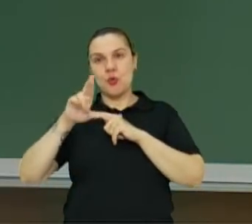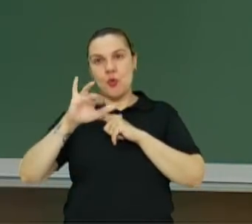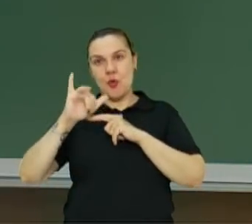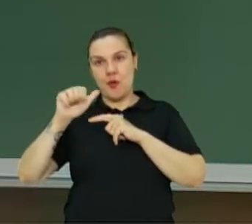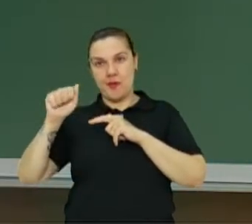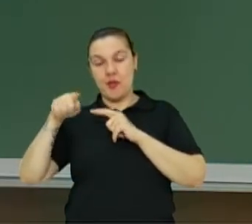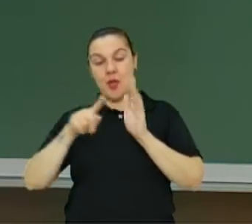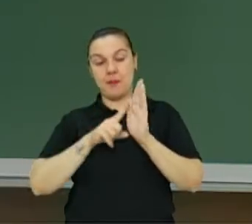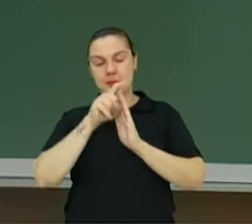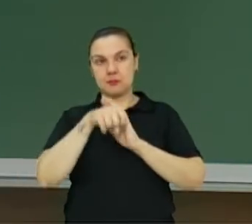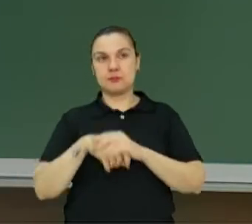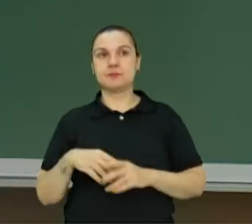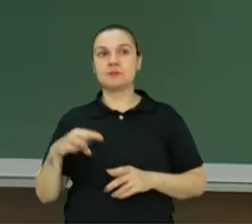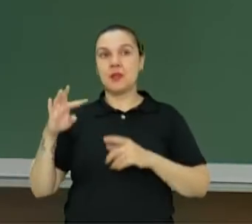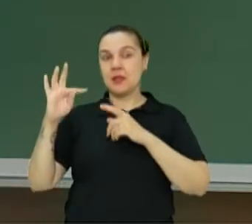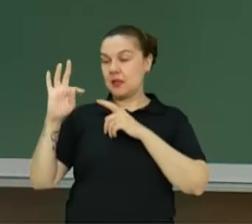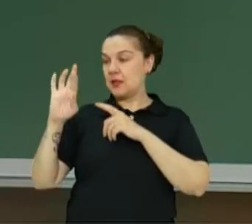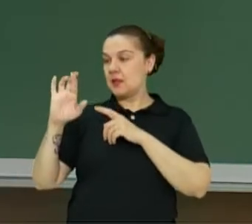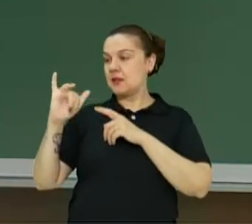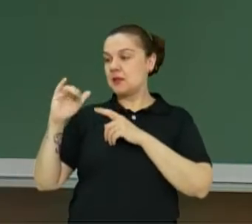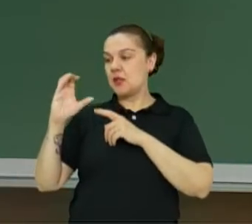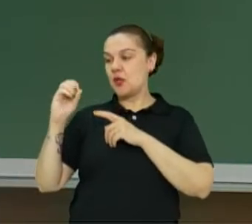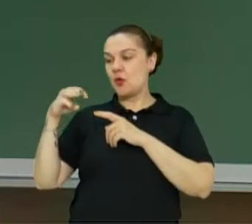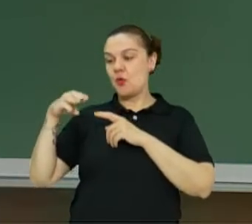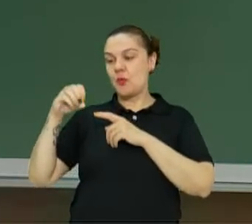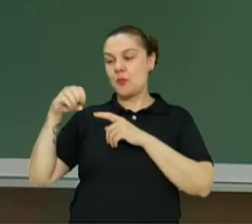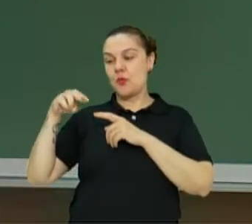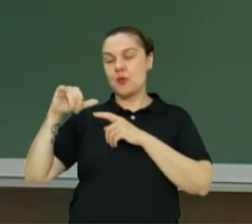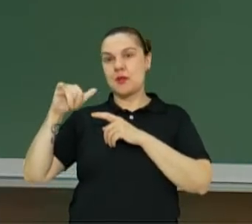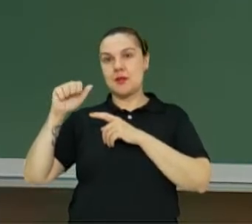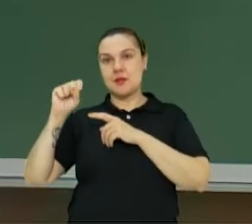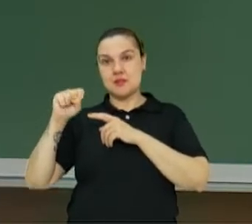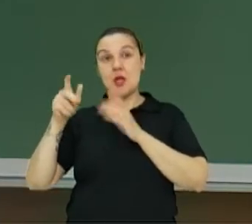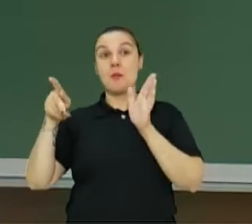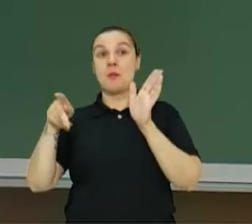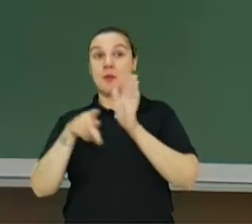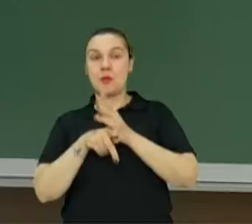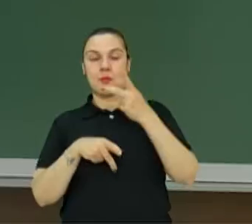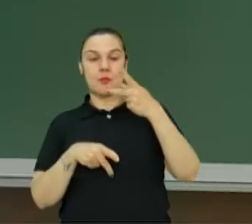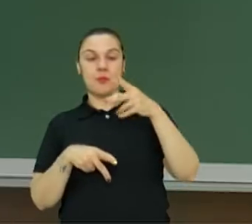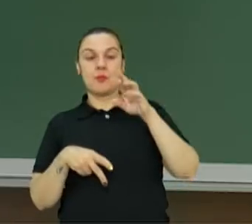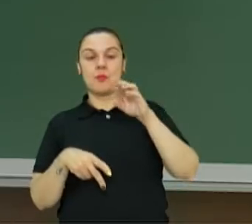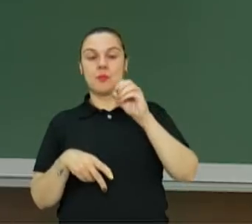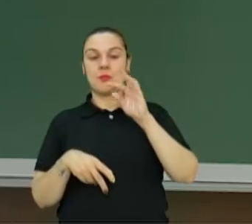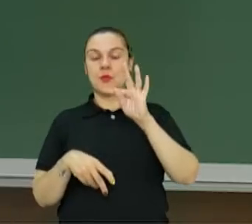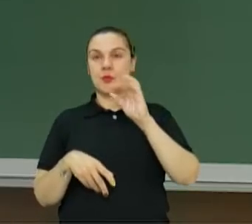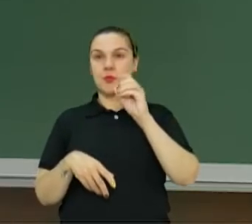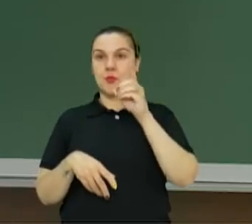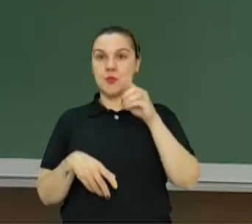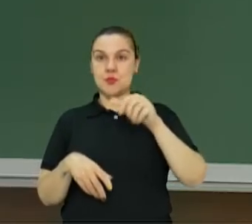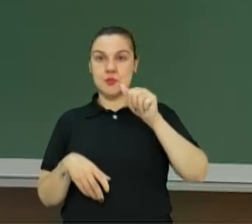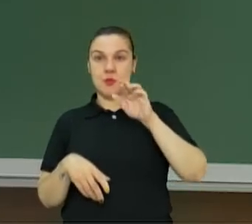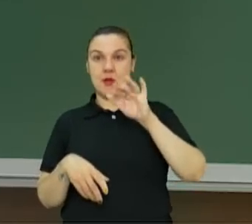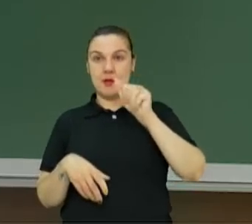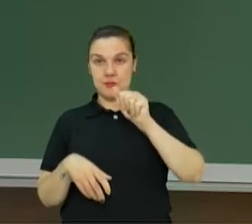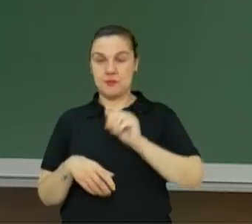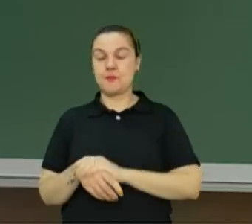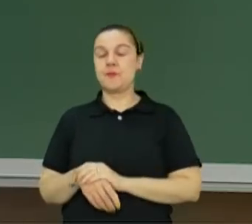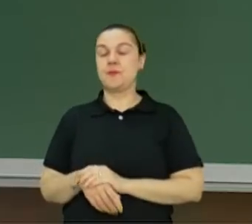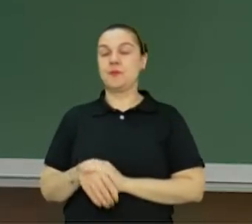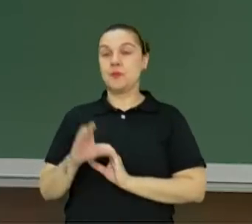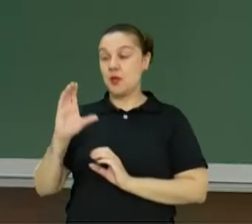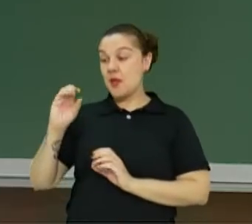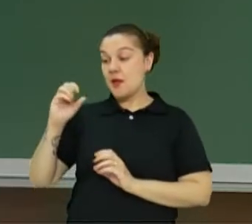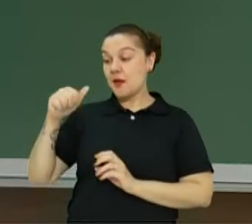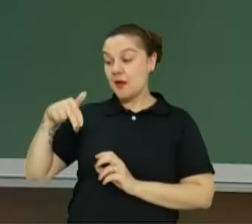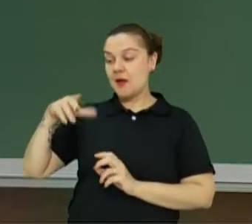bacteriana. Tricomoníase, causada por um protozoário, tá? Candidíase, causada por